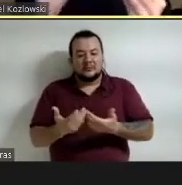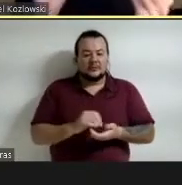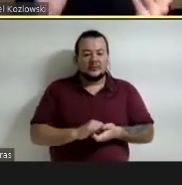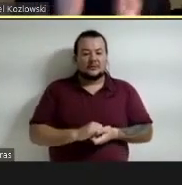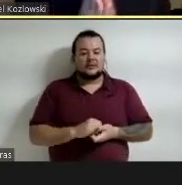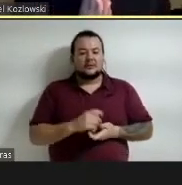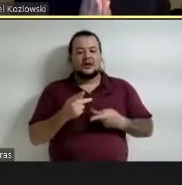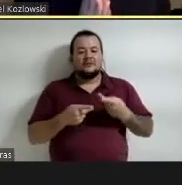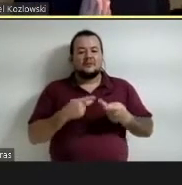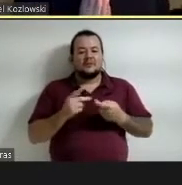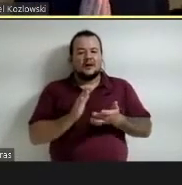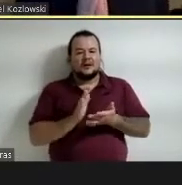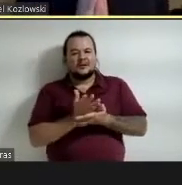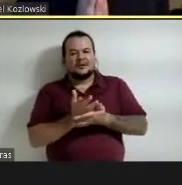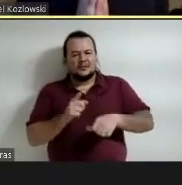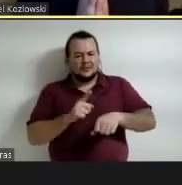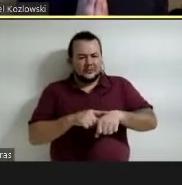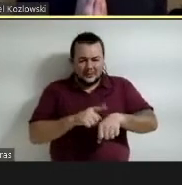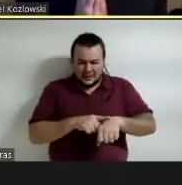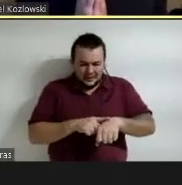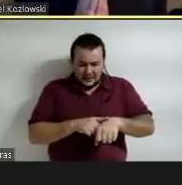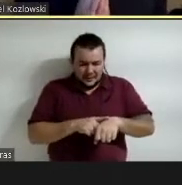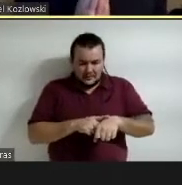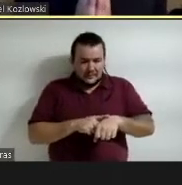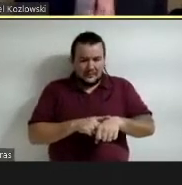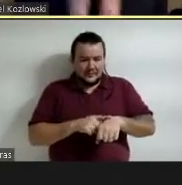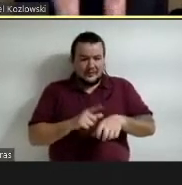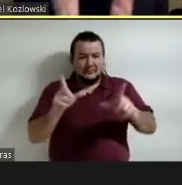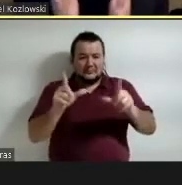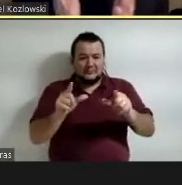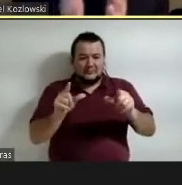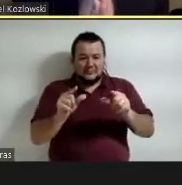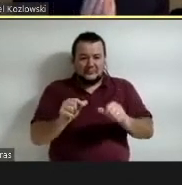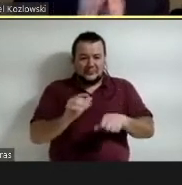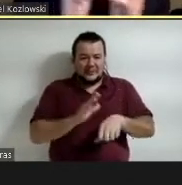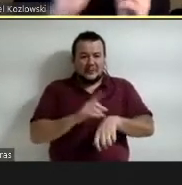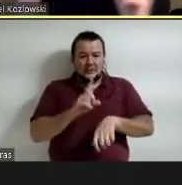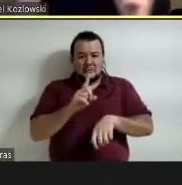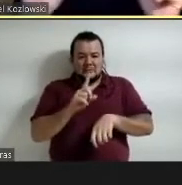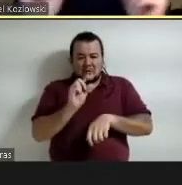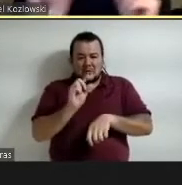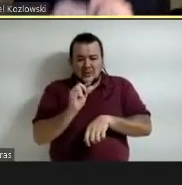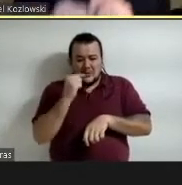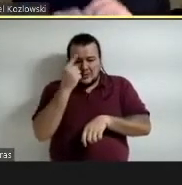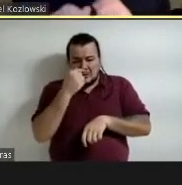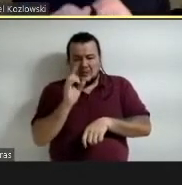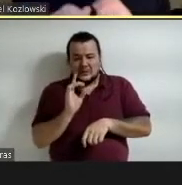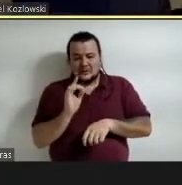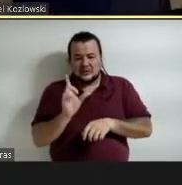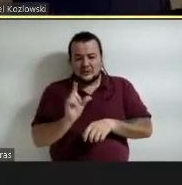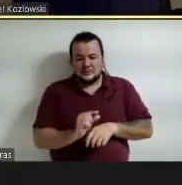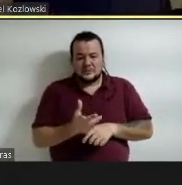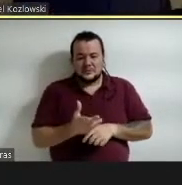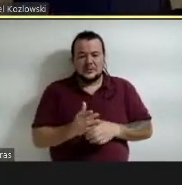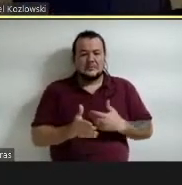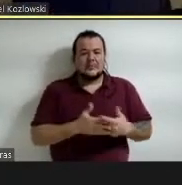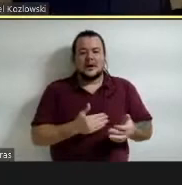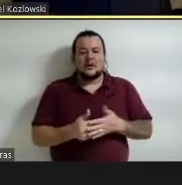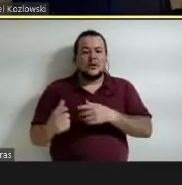momento, esse tempo vai ser reduzido para menos de uma hora ou para perto de uma hora para qualquer ponto do